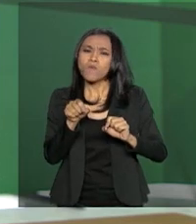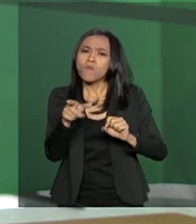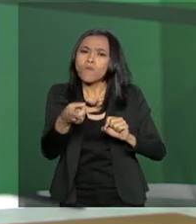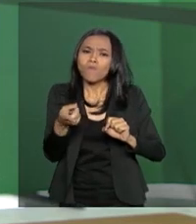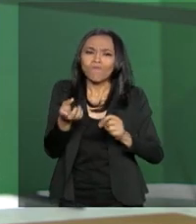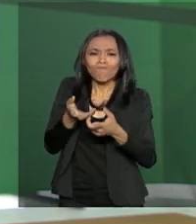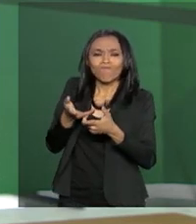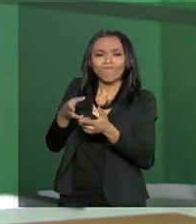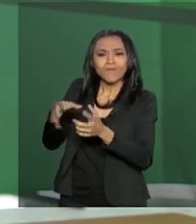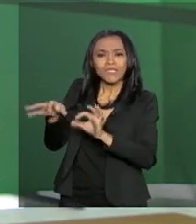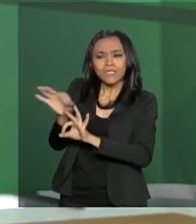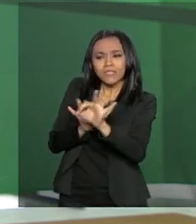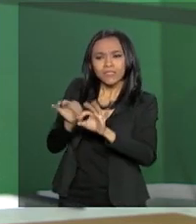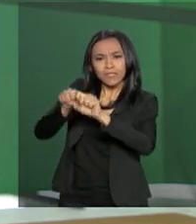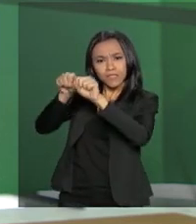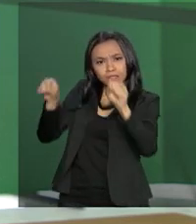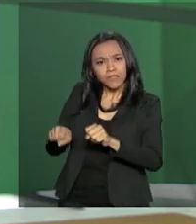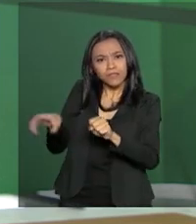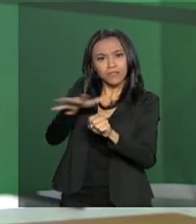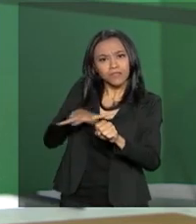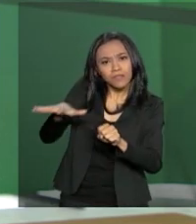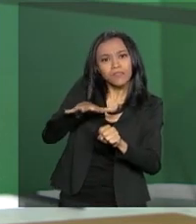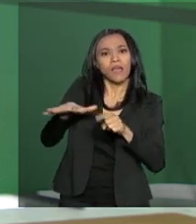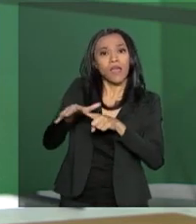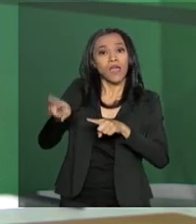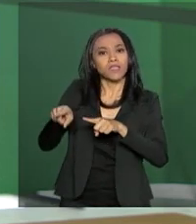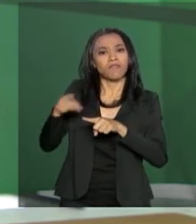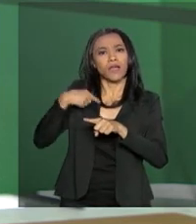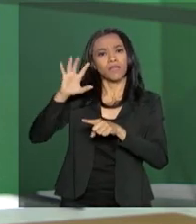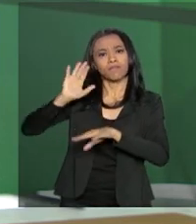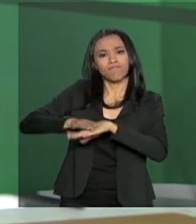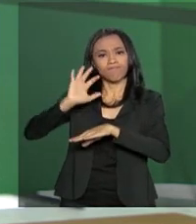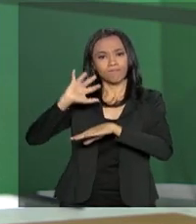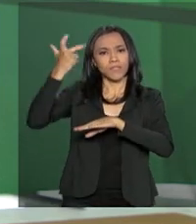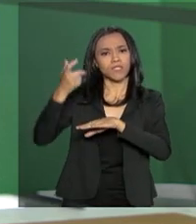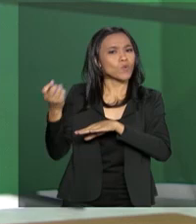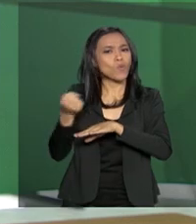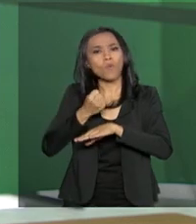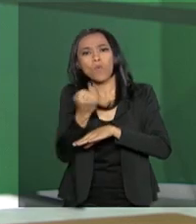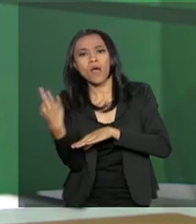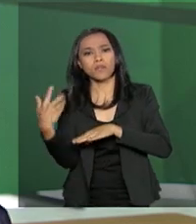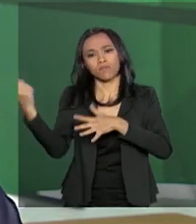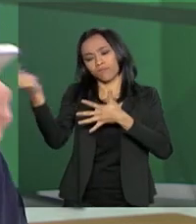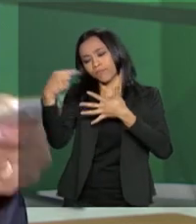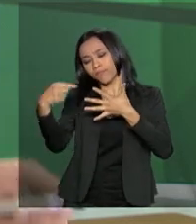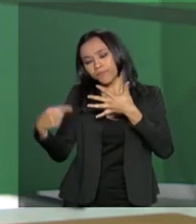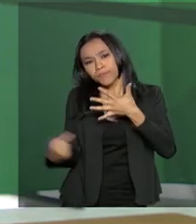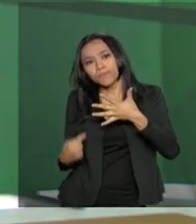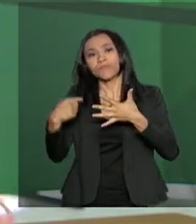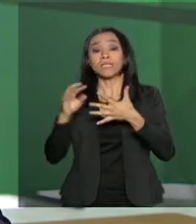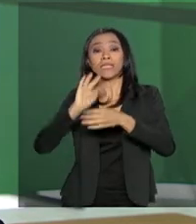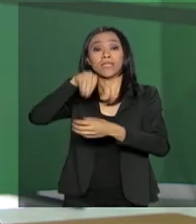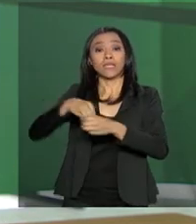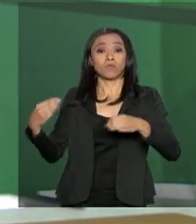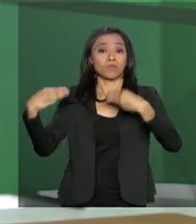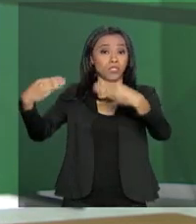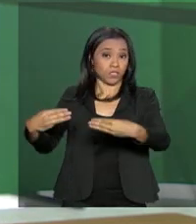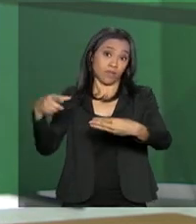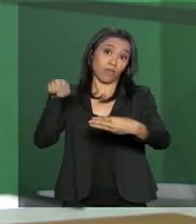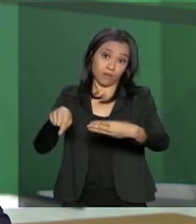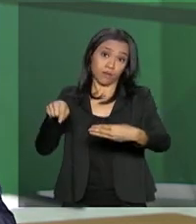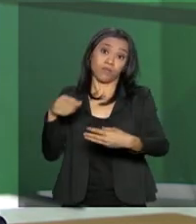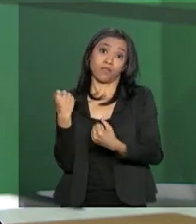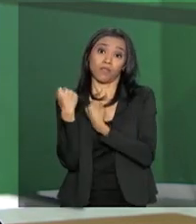governança do ministério da defesa esse governo ele que vai definir quais são as diretrizes de governança do ministério da defesa e das forças